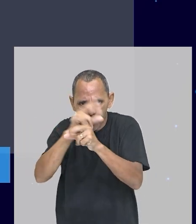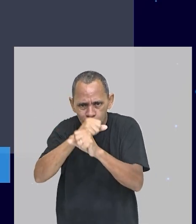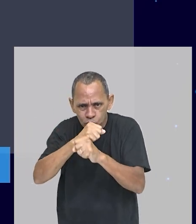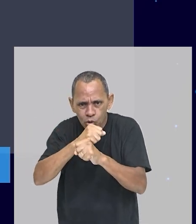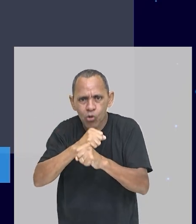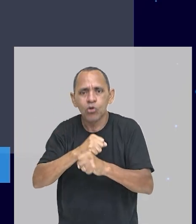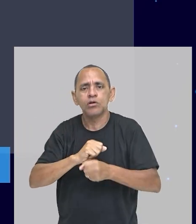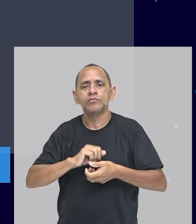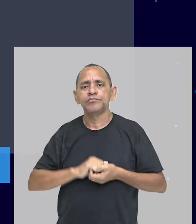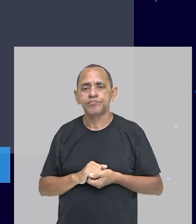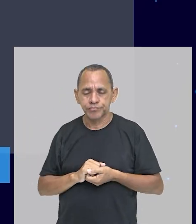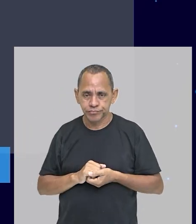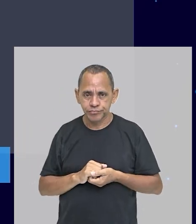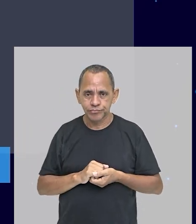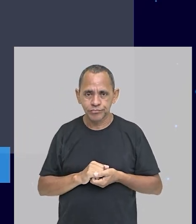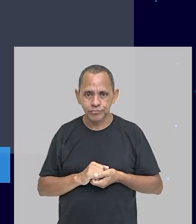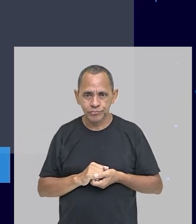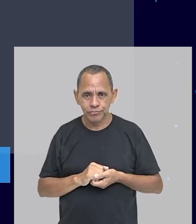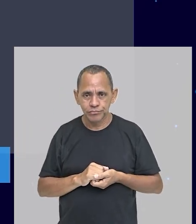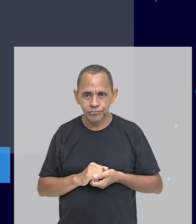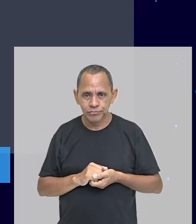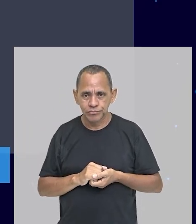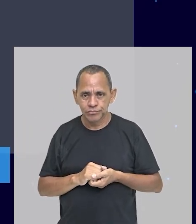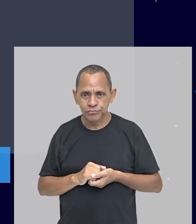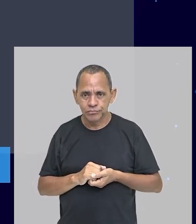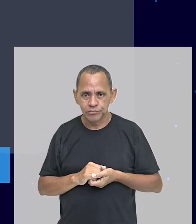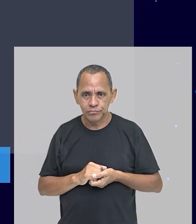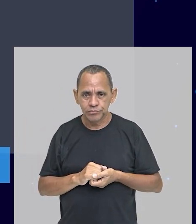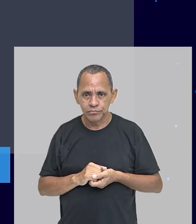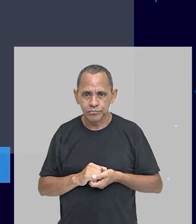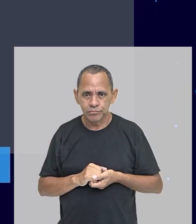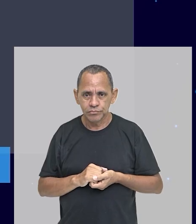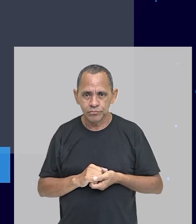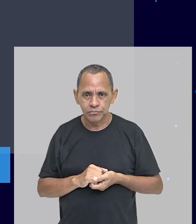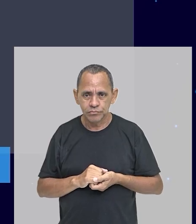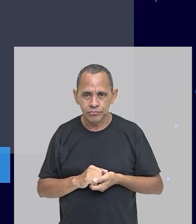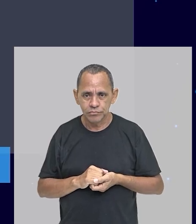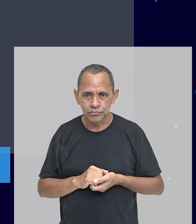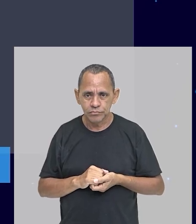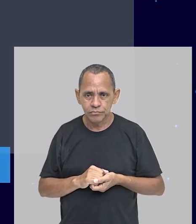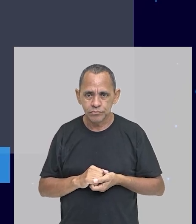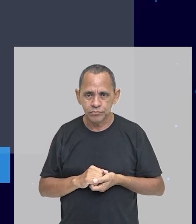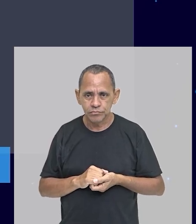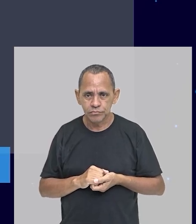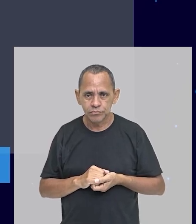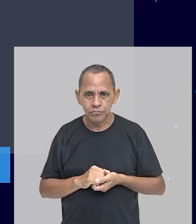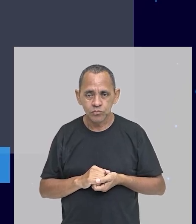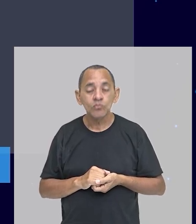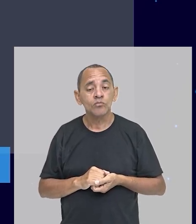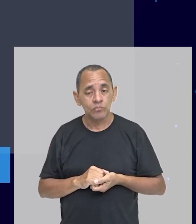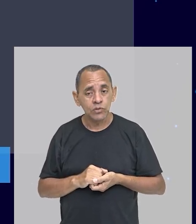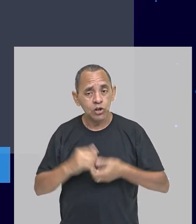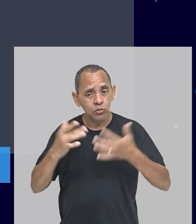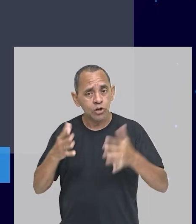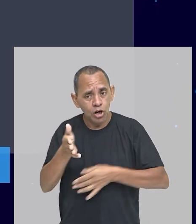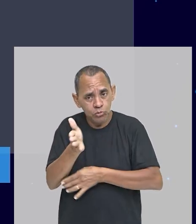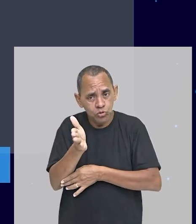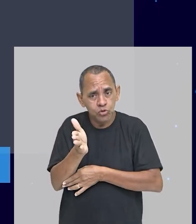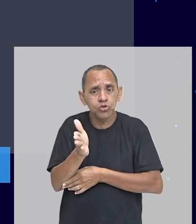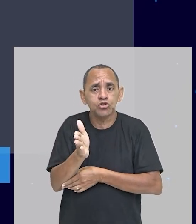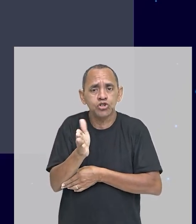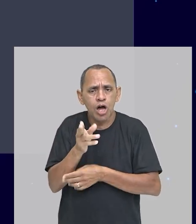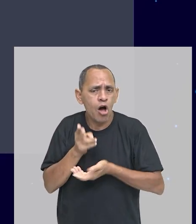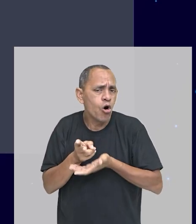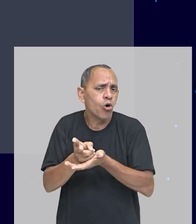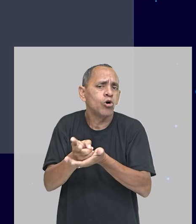escura. We know that dark matter, né, nós já falamos aqui, vamos continuar então falando